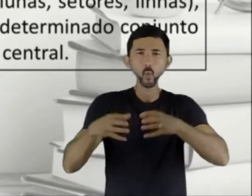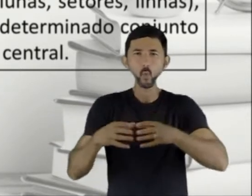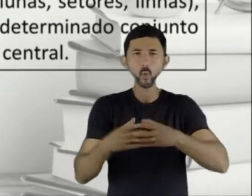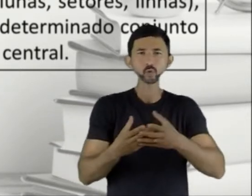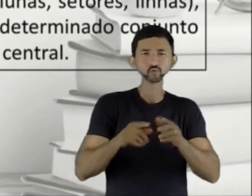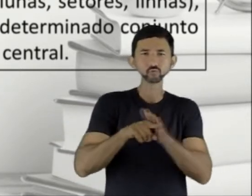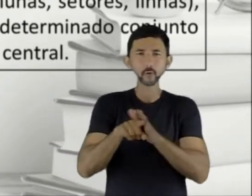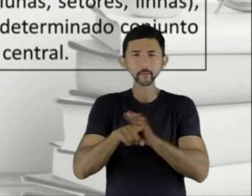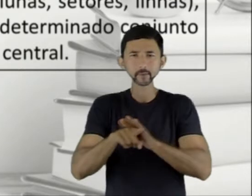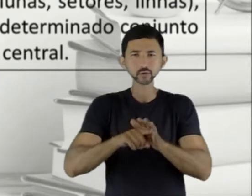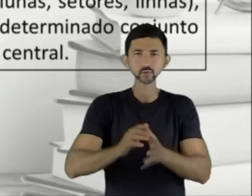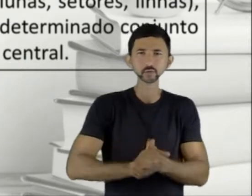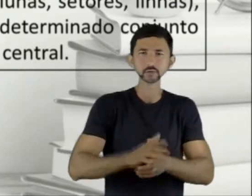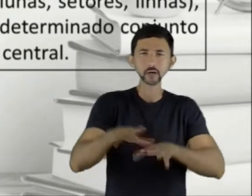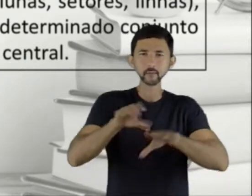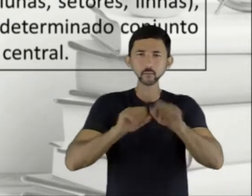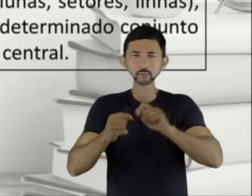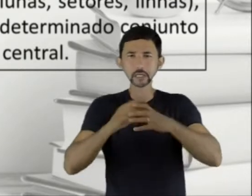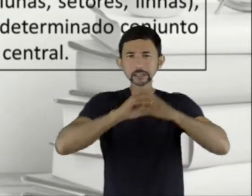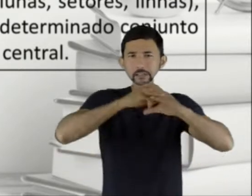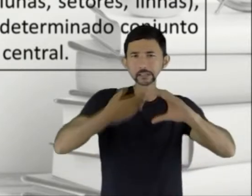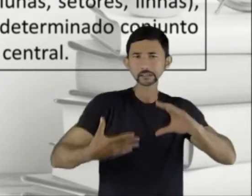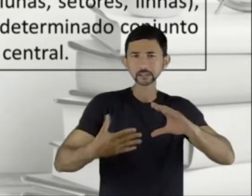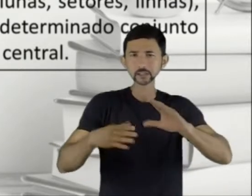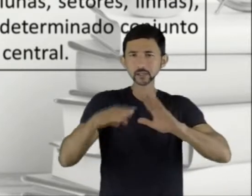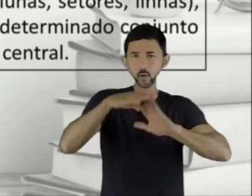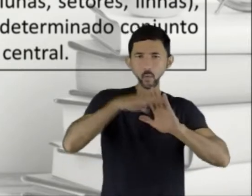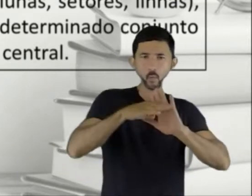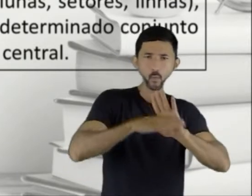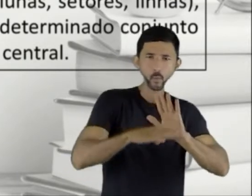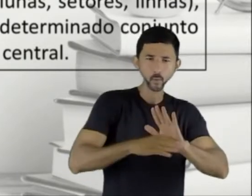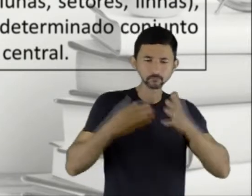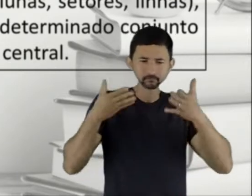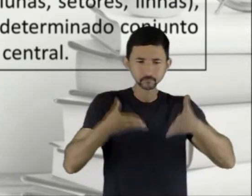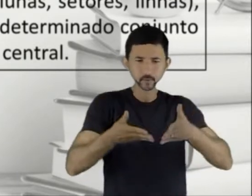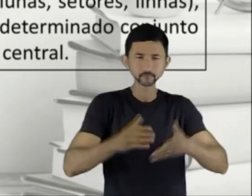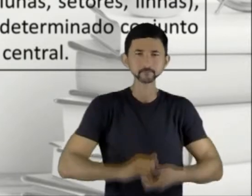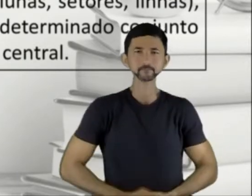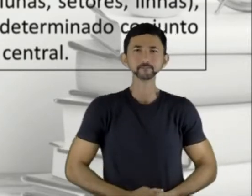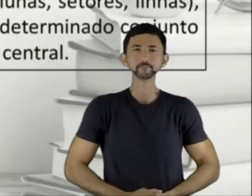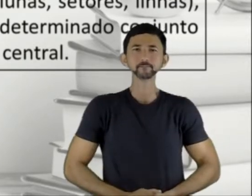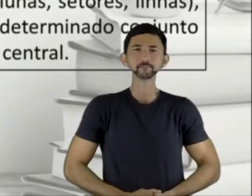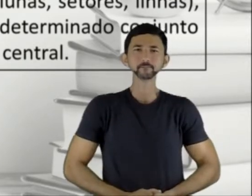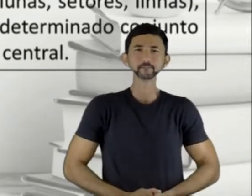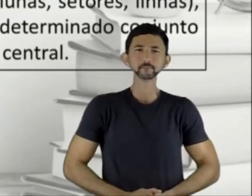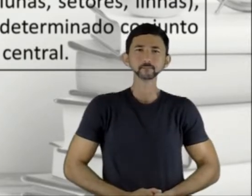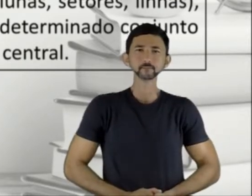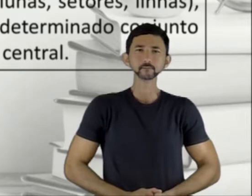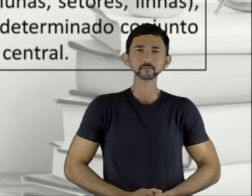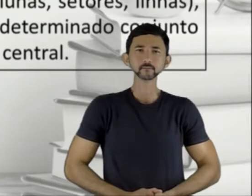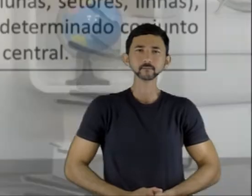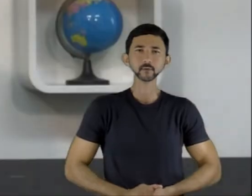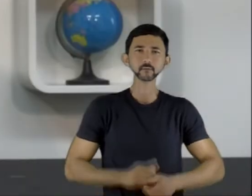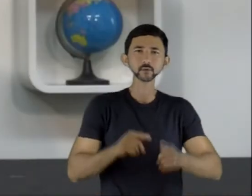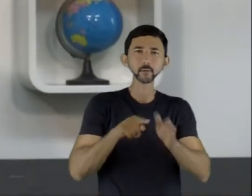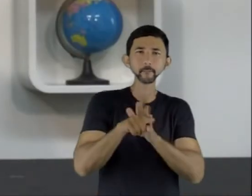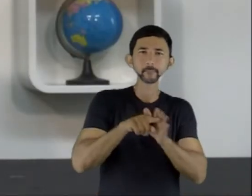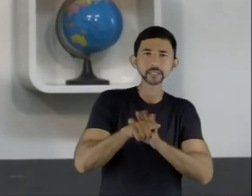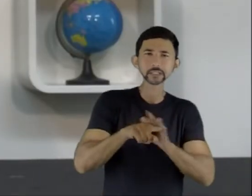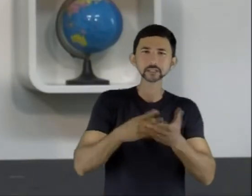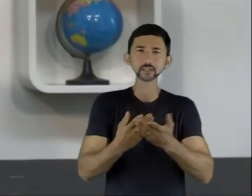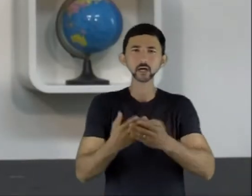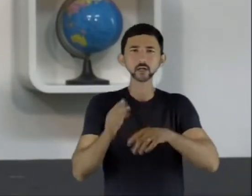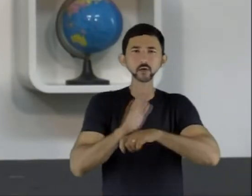dados, destacando aspectos como as medidas de tendência central. E aí, no caso, você pode verificar no nosso